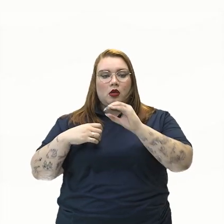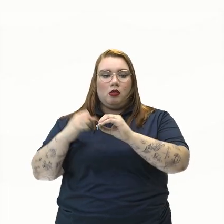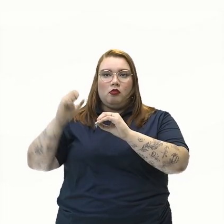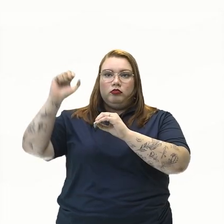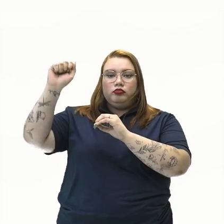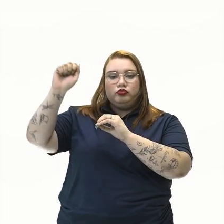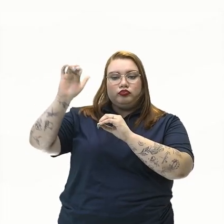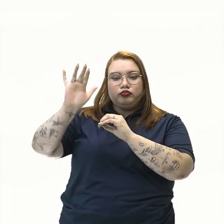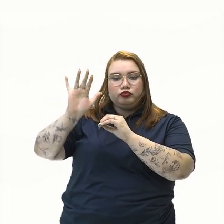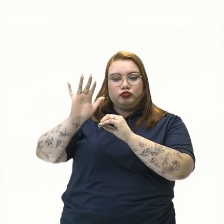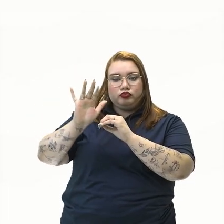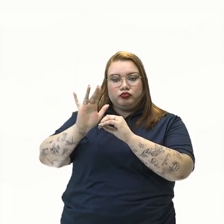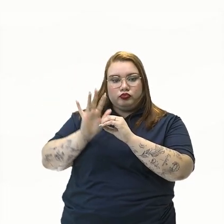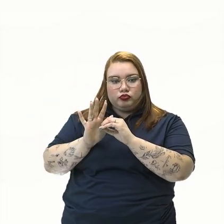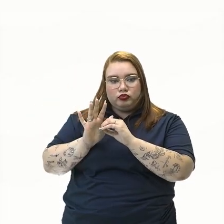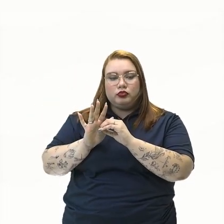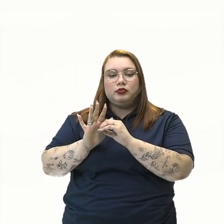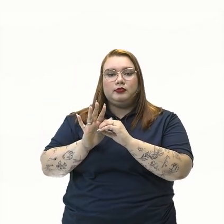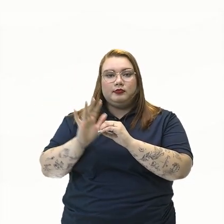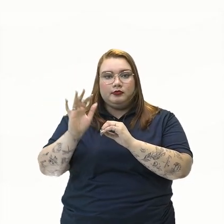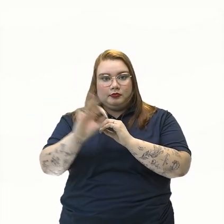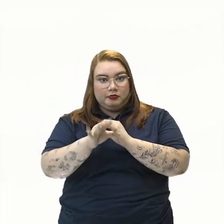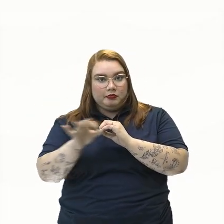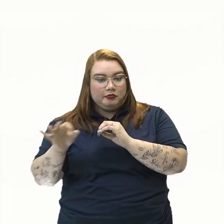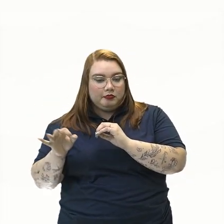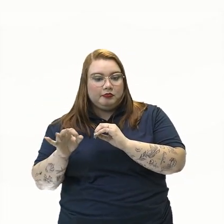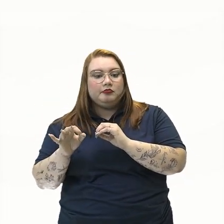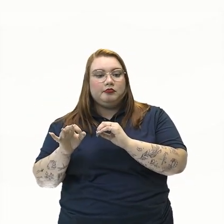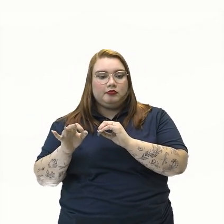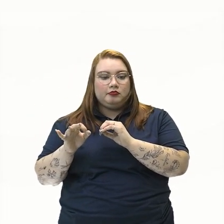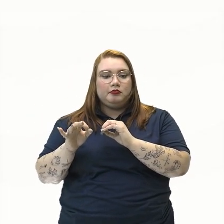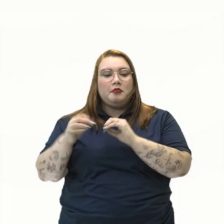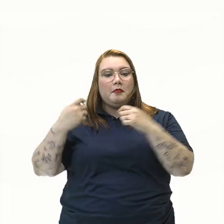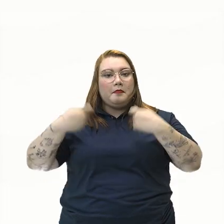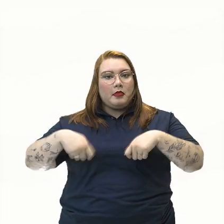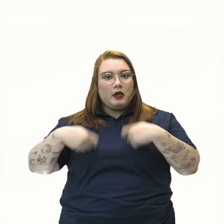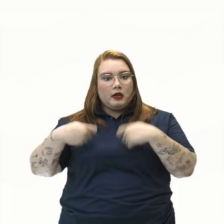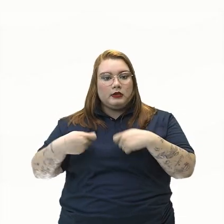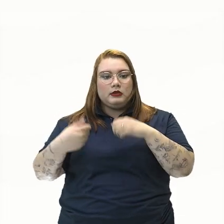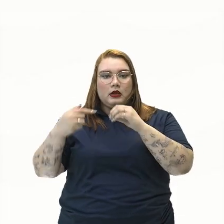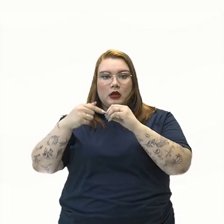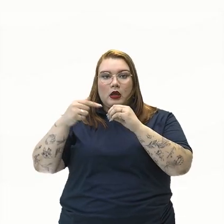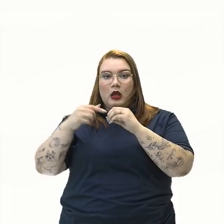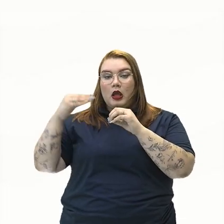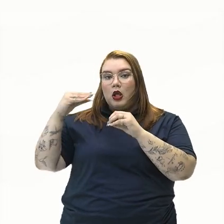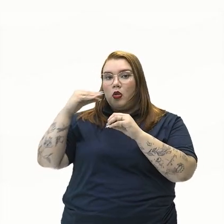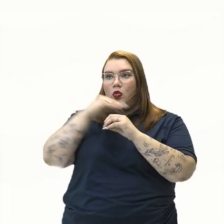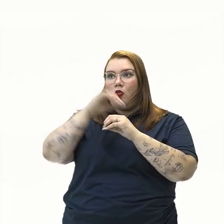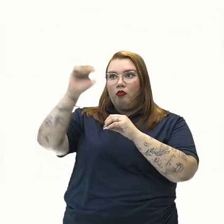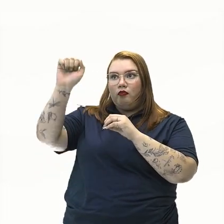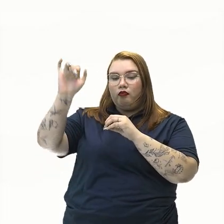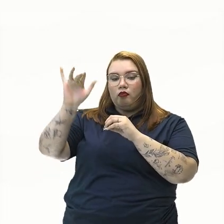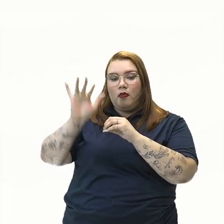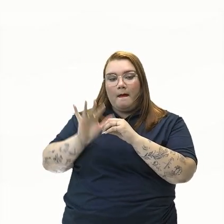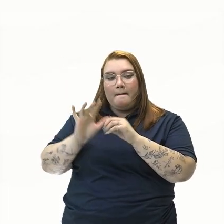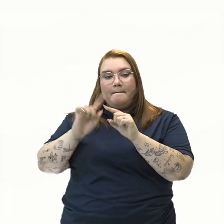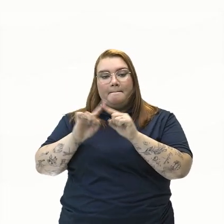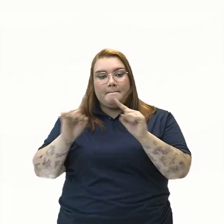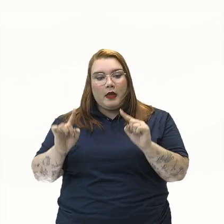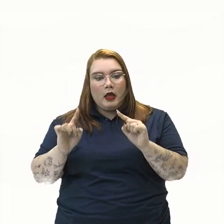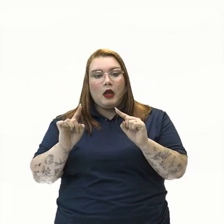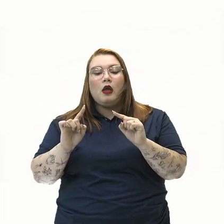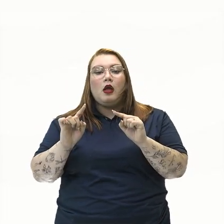ó, o calor, a luminosidade, certo? A gente precisa desse calor. Só que o nosso planeta, ele